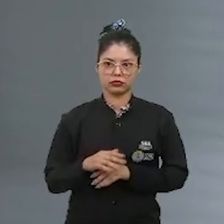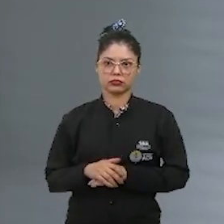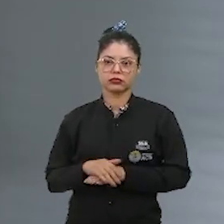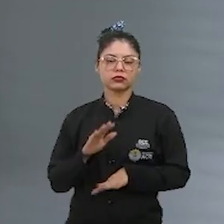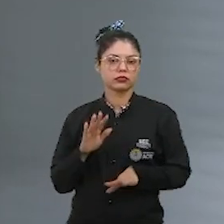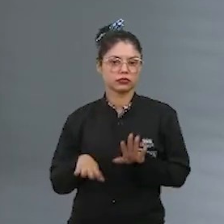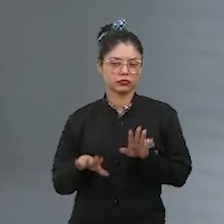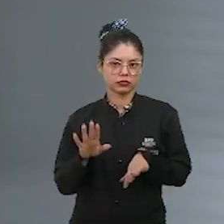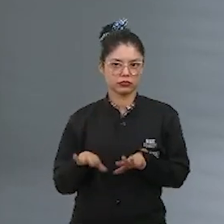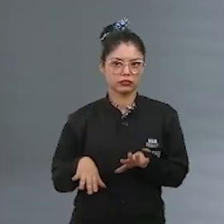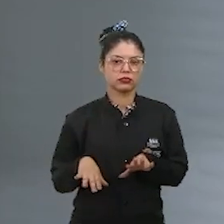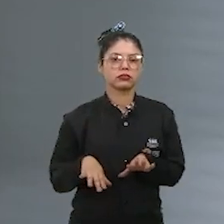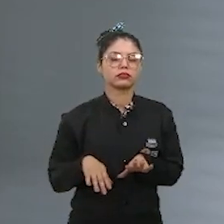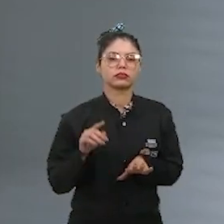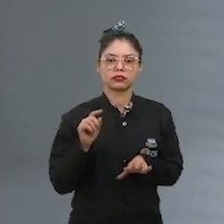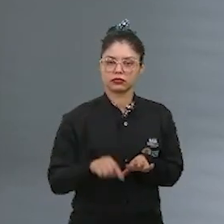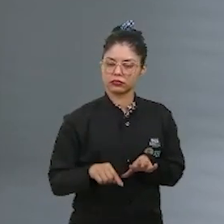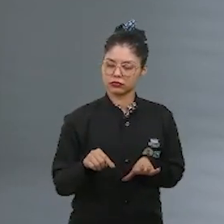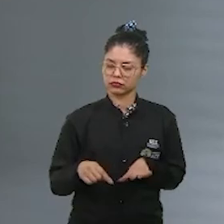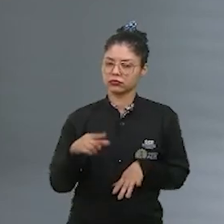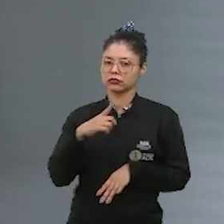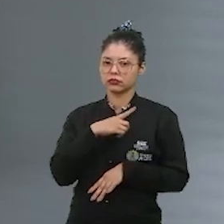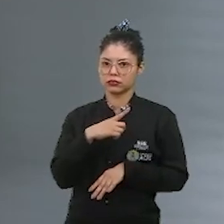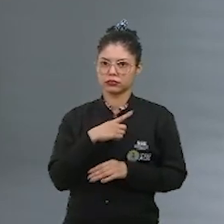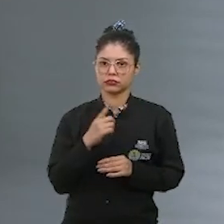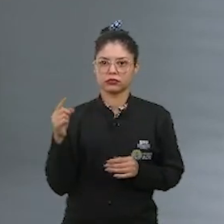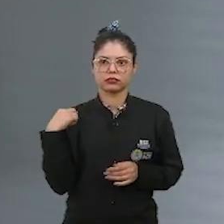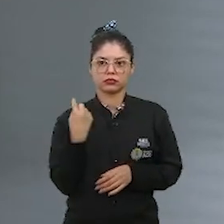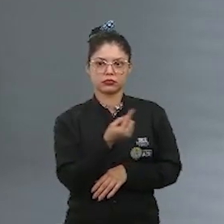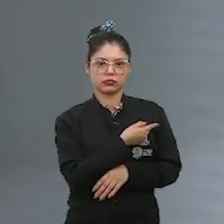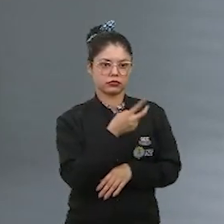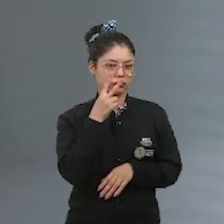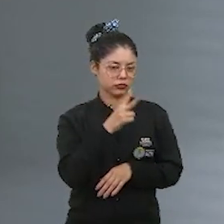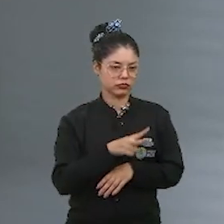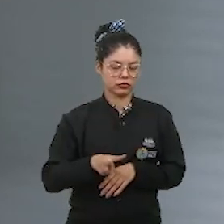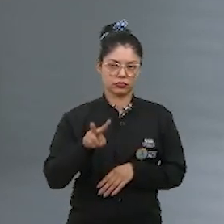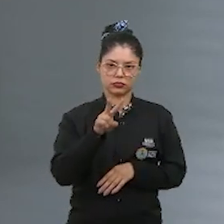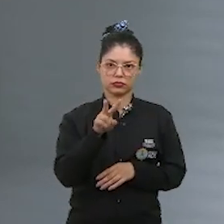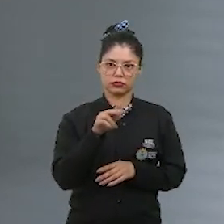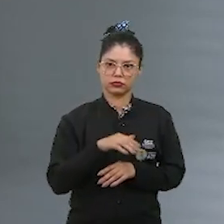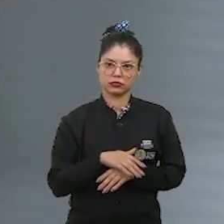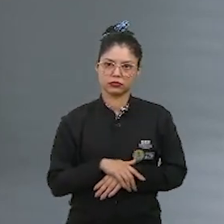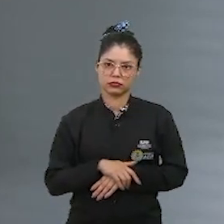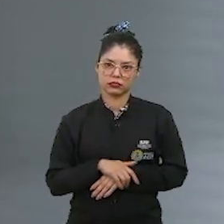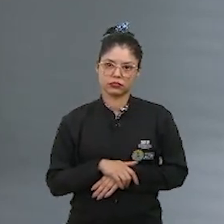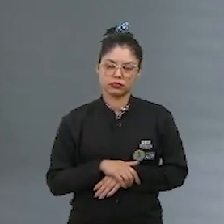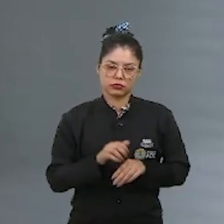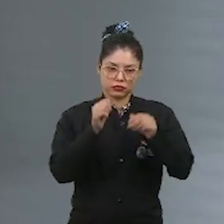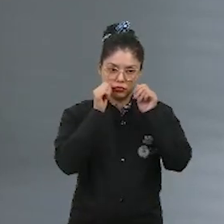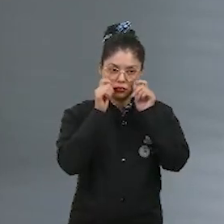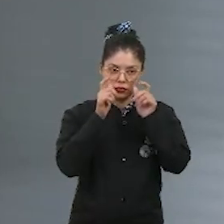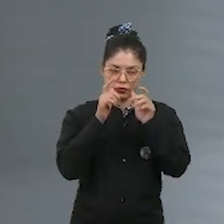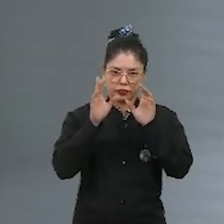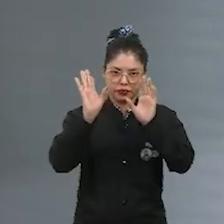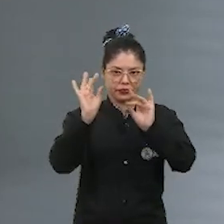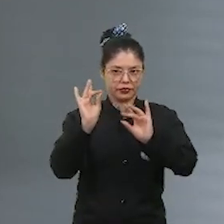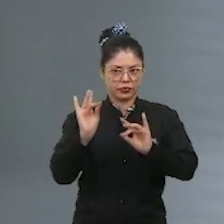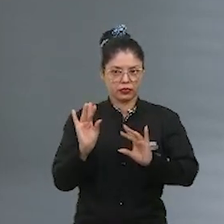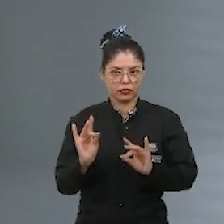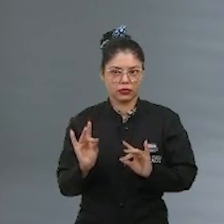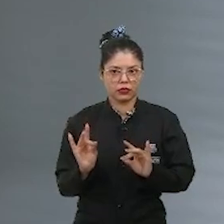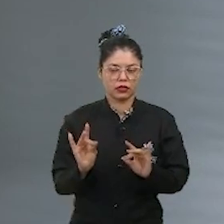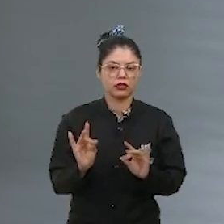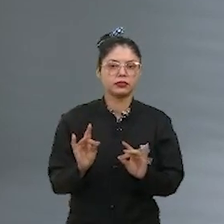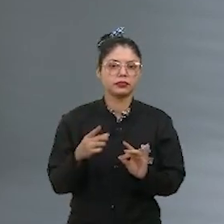muitas vezes, né, há quem diga que o nosso olhar ele é mais aguçado, é mais delicado, ou a